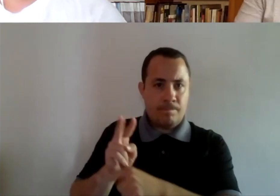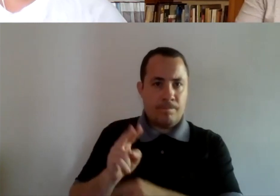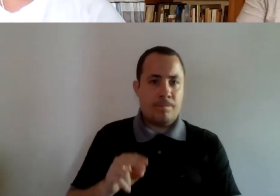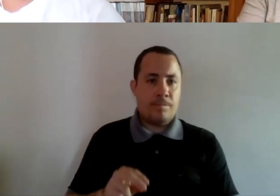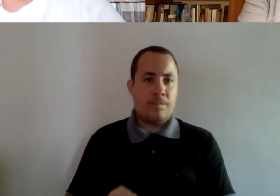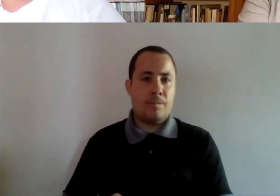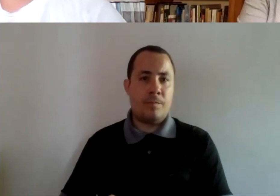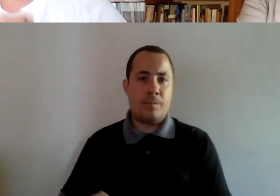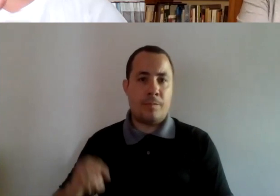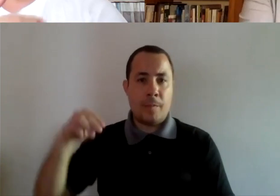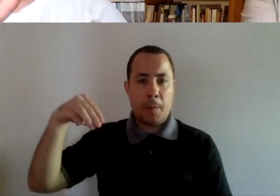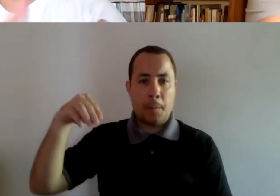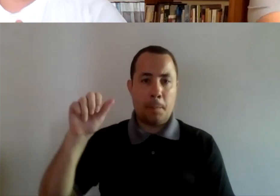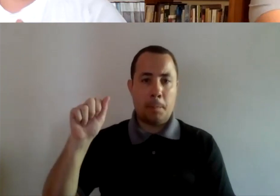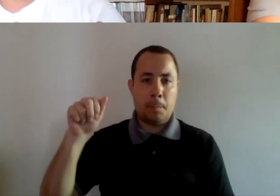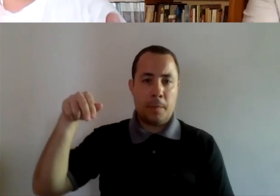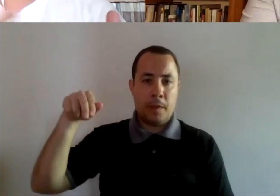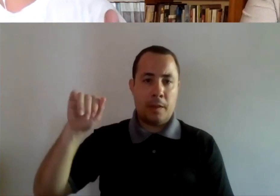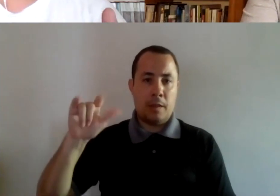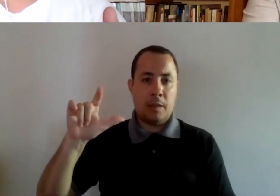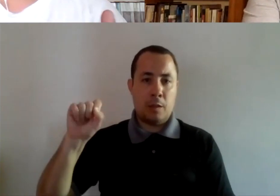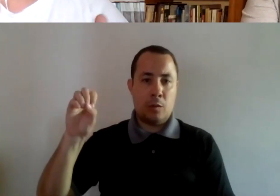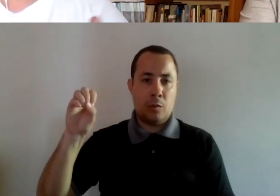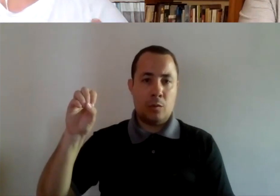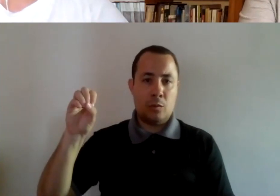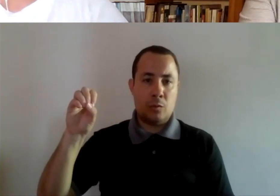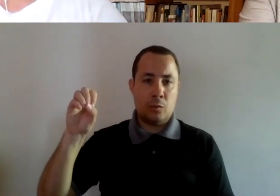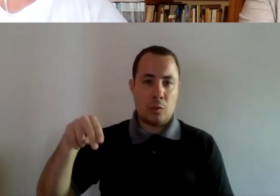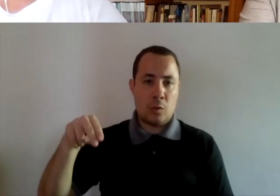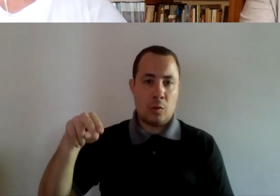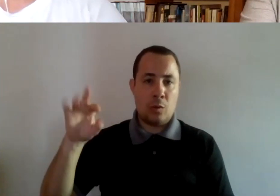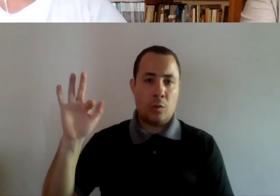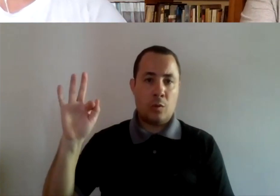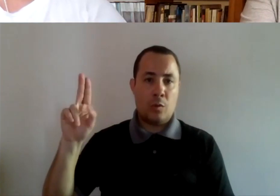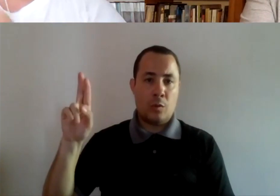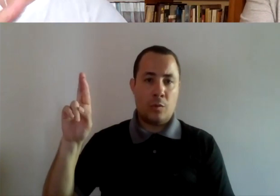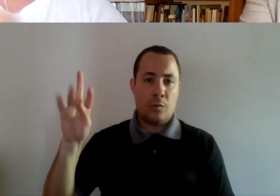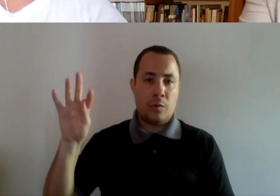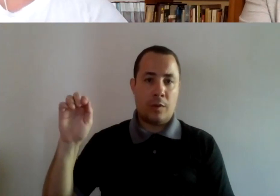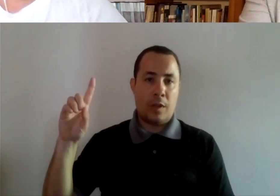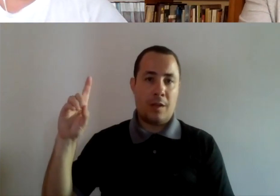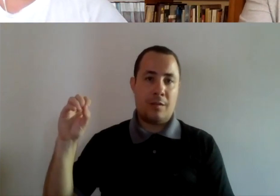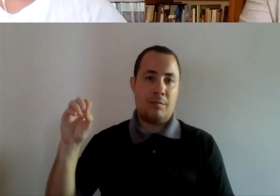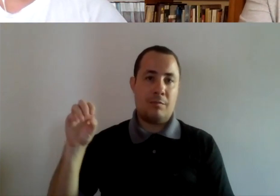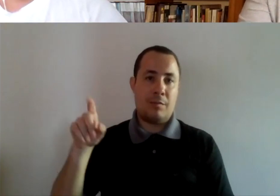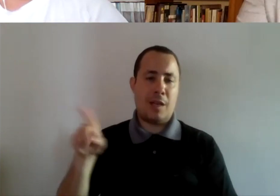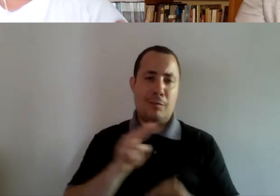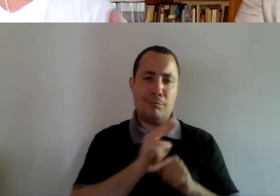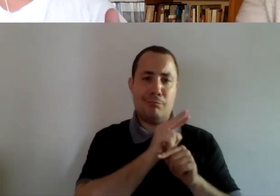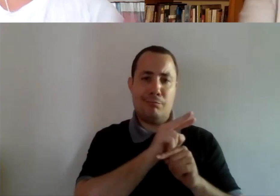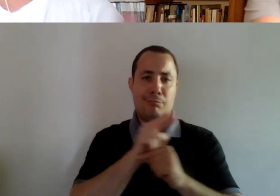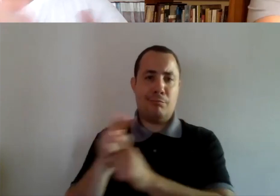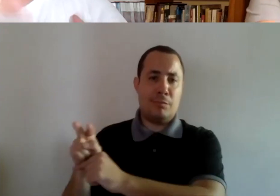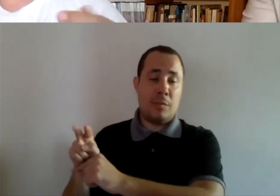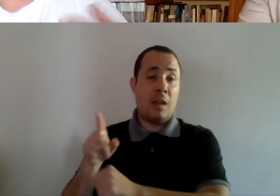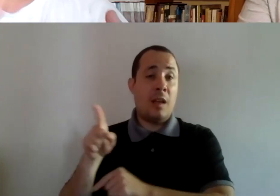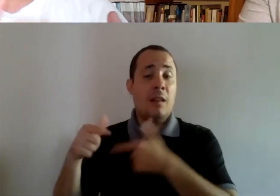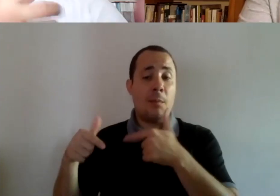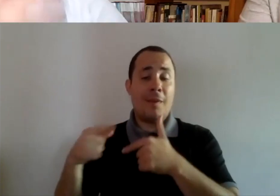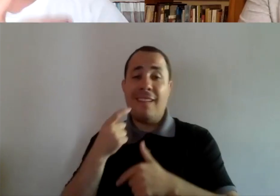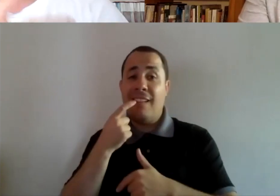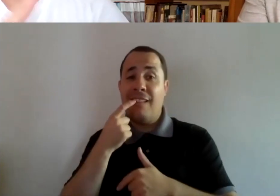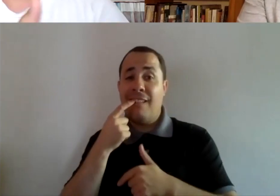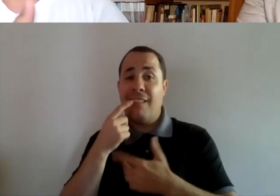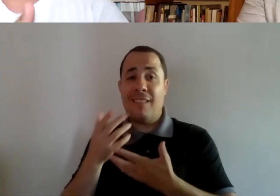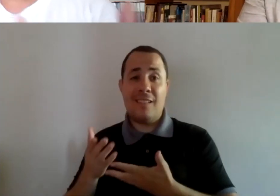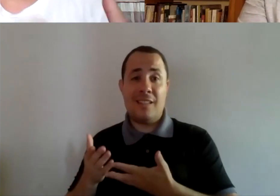O Maílson, ele fez tudo, né? O Maílson, você vê, ele é dentista na cidade dele, tem um super novo, e ele fez